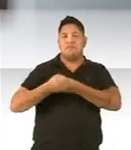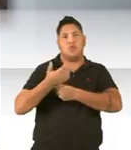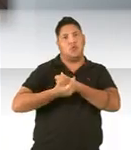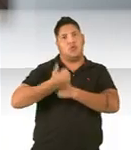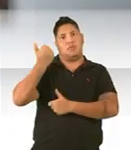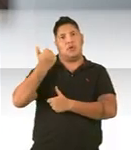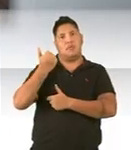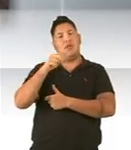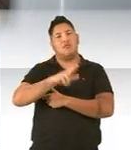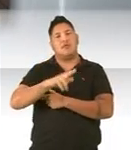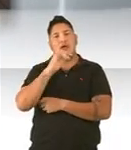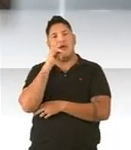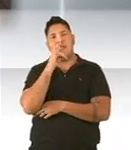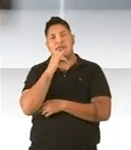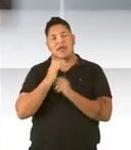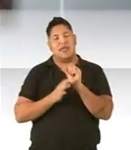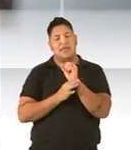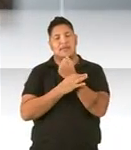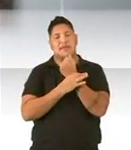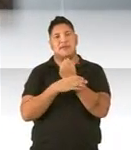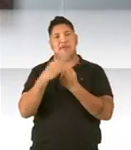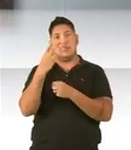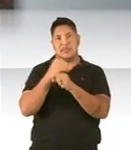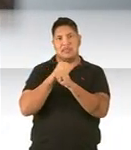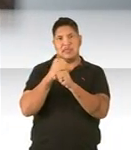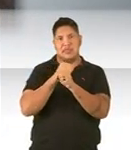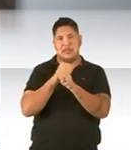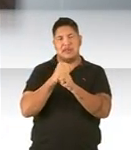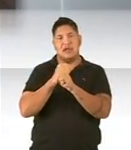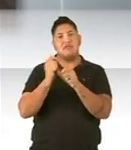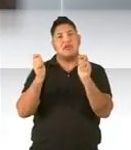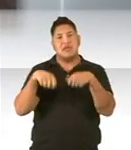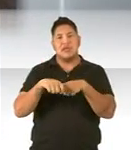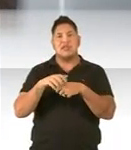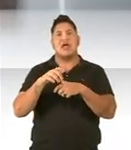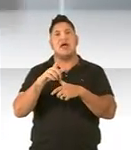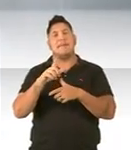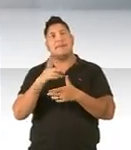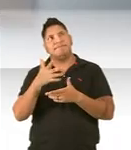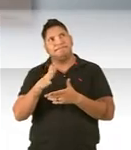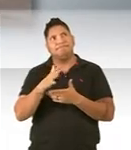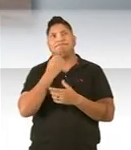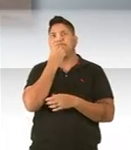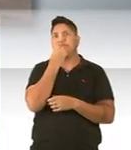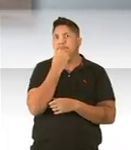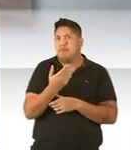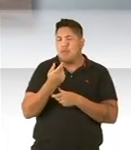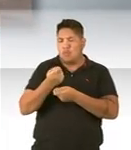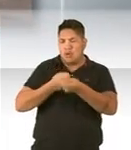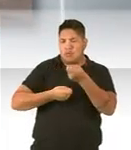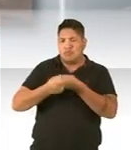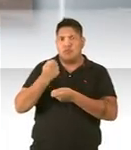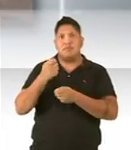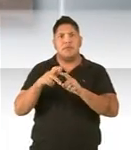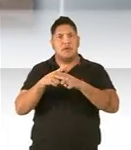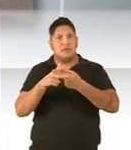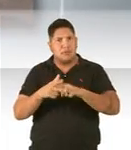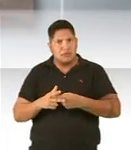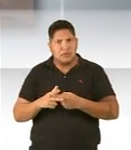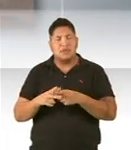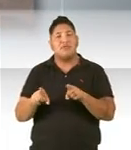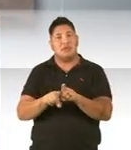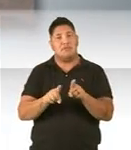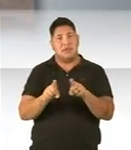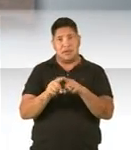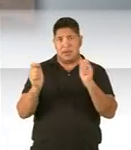maior autonomia energética e garantia total de 3 anos, o que corresponde a uma considerável economia com